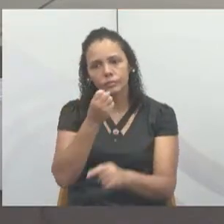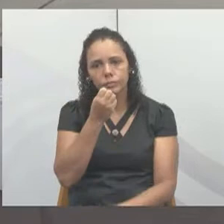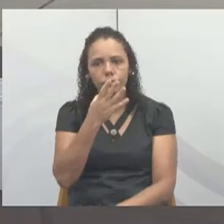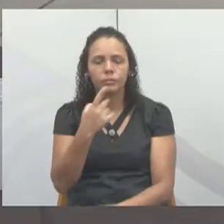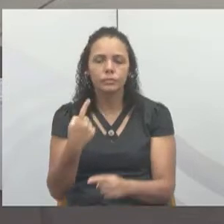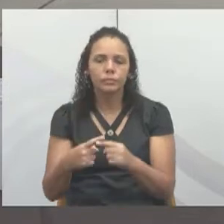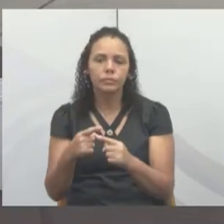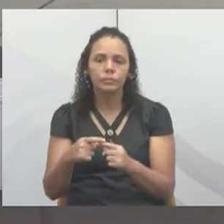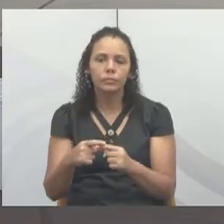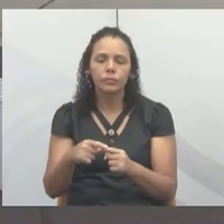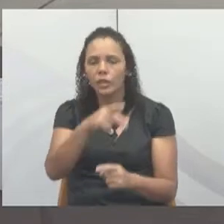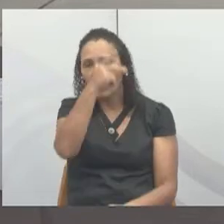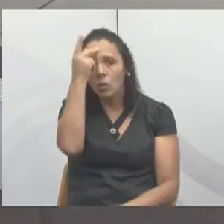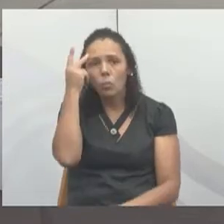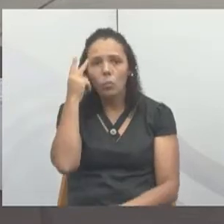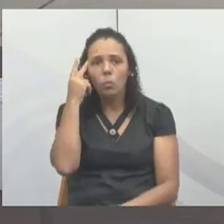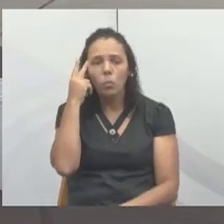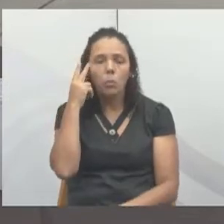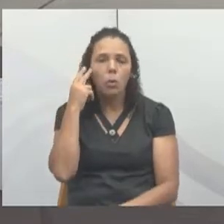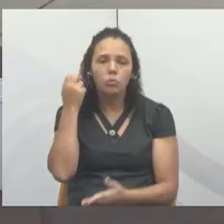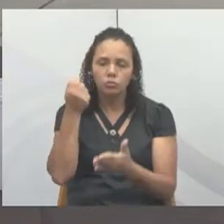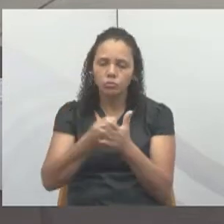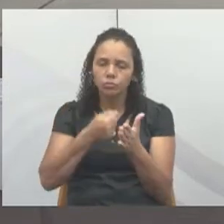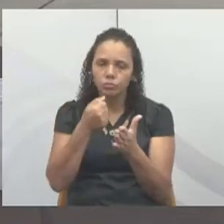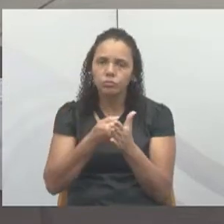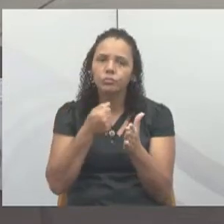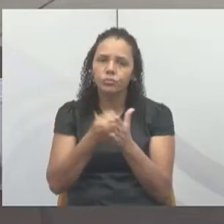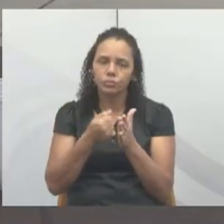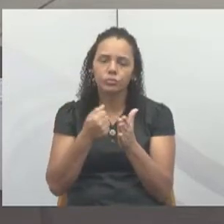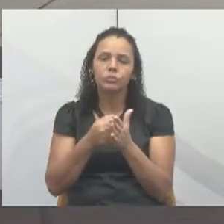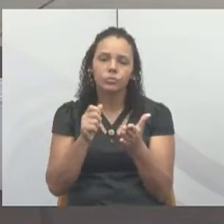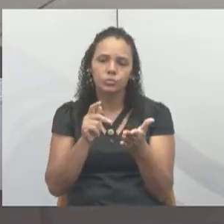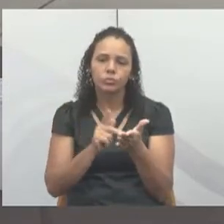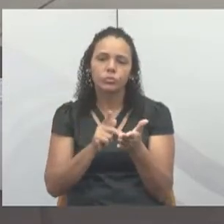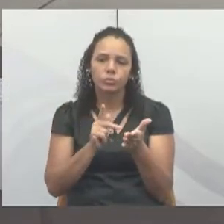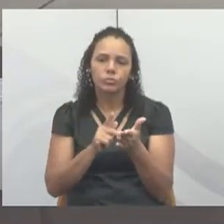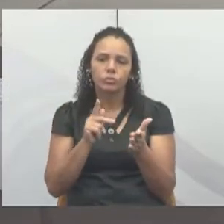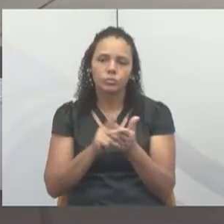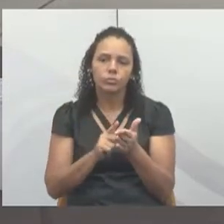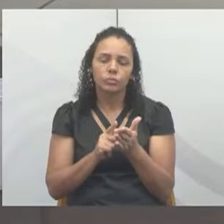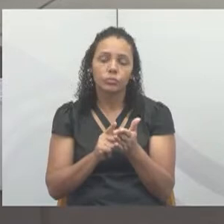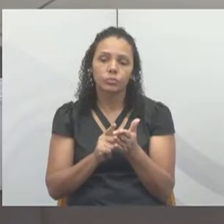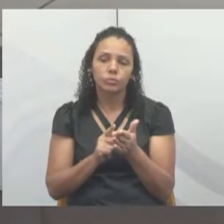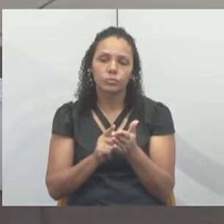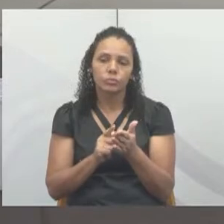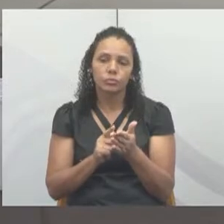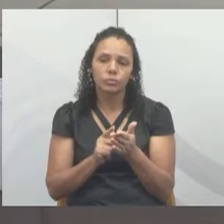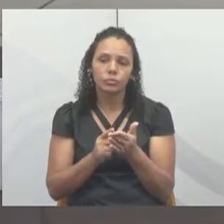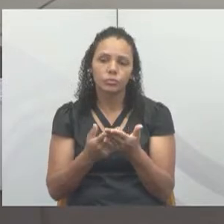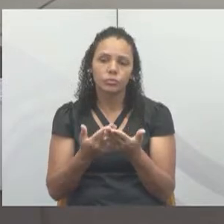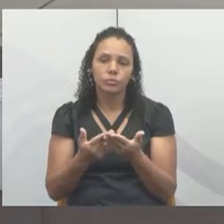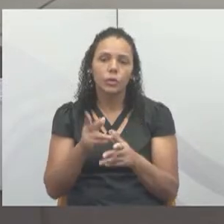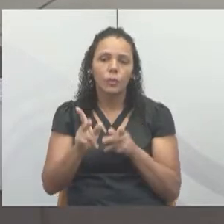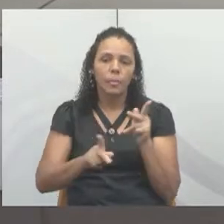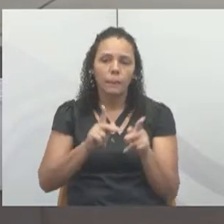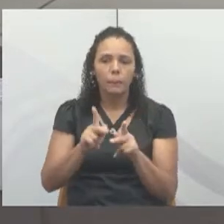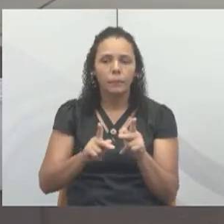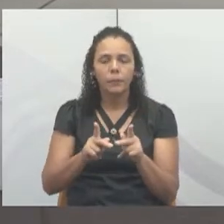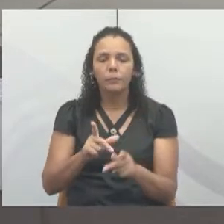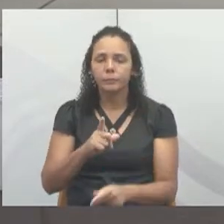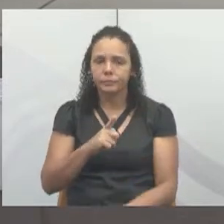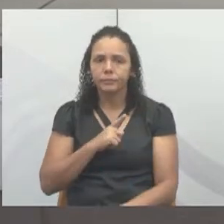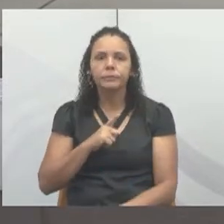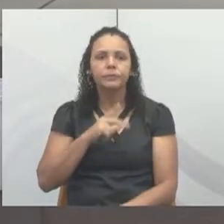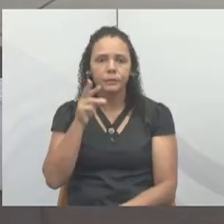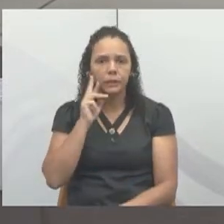a gente é muito cobrado do Parque Minha Lua, sai para lá muito cobrado, a gente não tem jeito. Então, o povo tem toda razão